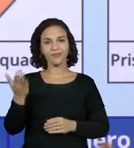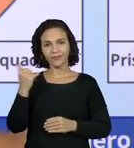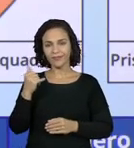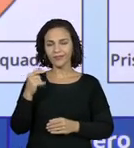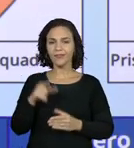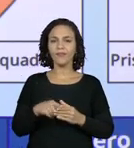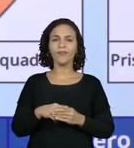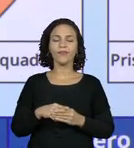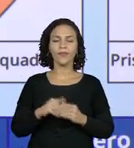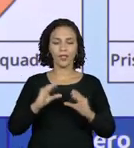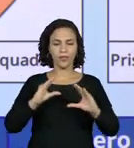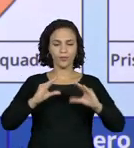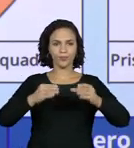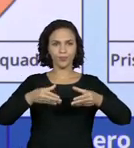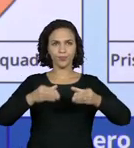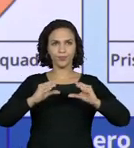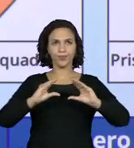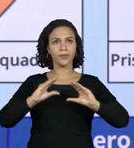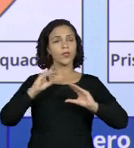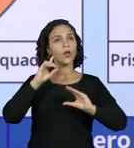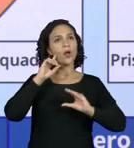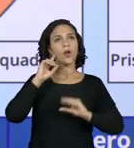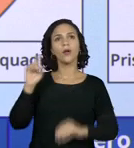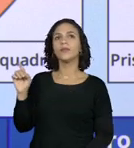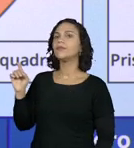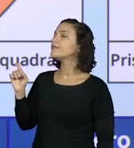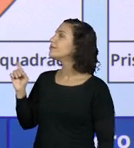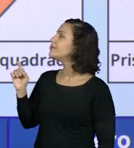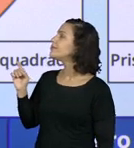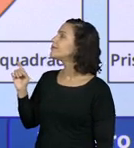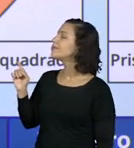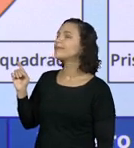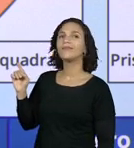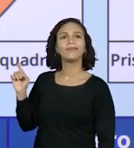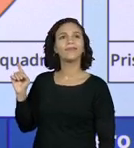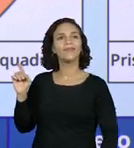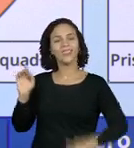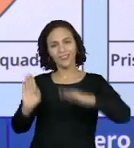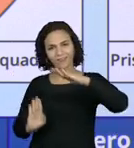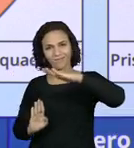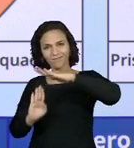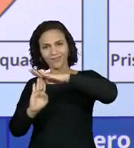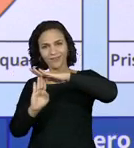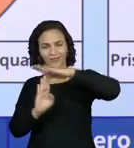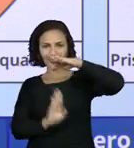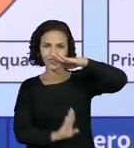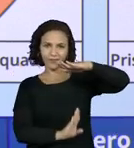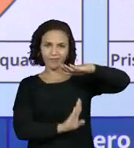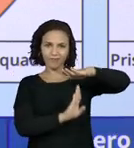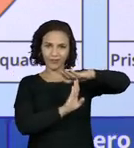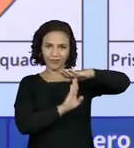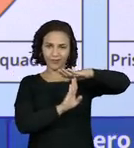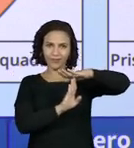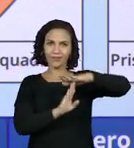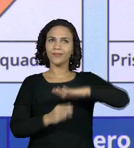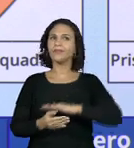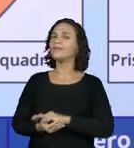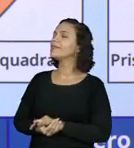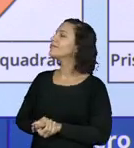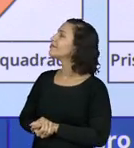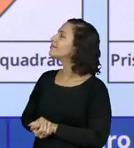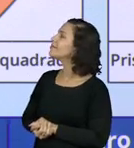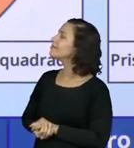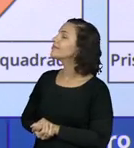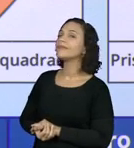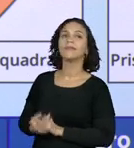Eu quero contar os vértices. Lembra que o vértice eu falei que é o ponto mais alto do lado oposto à base? Eu tenho